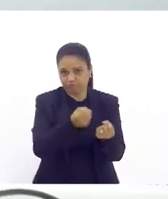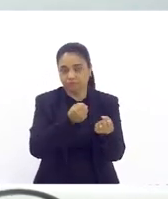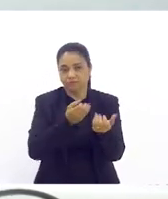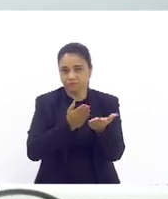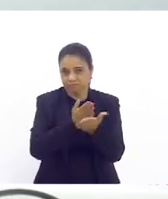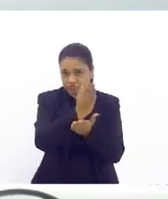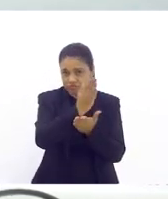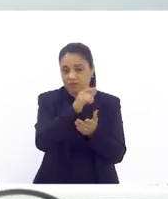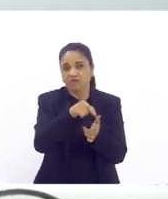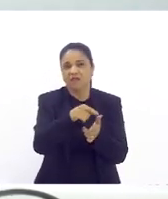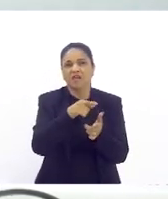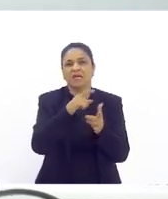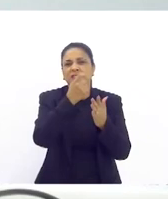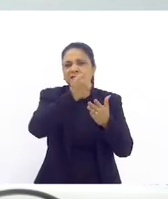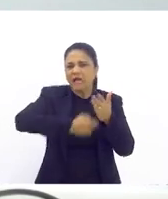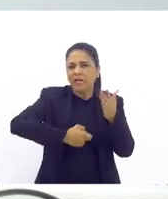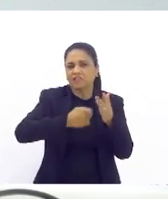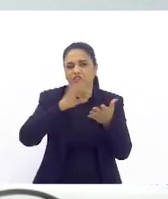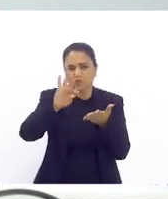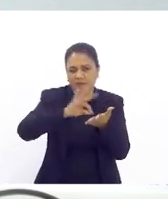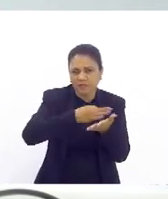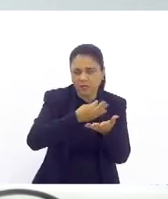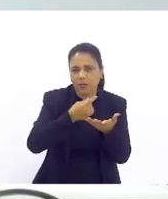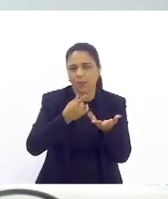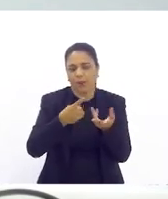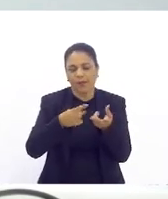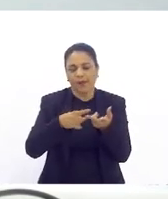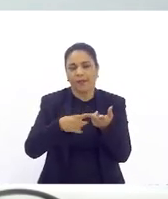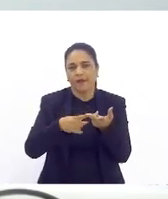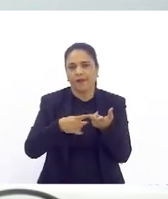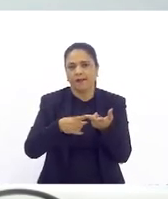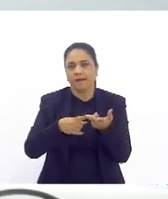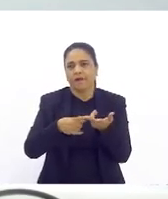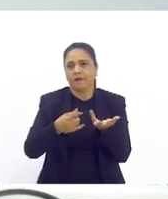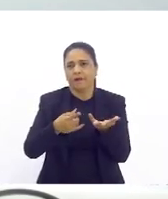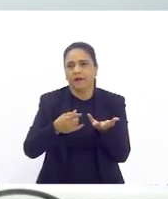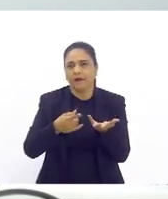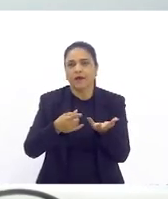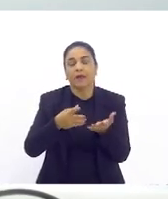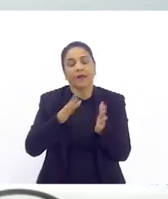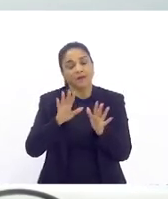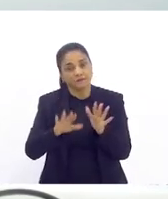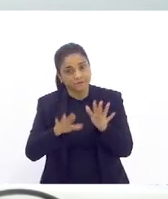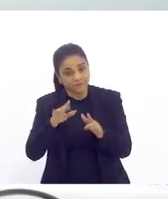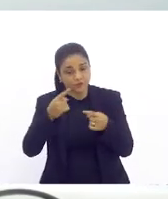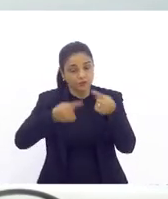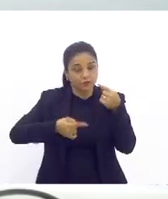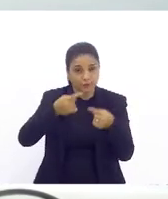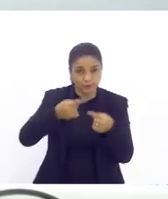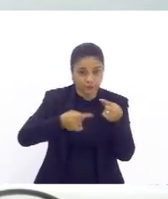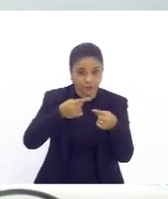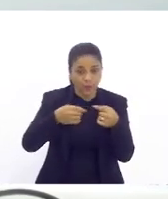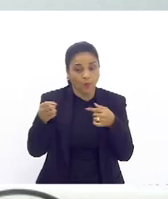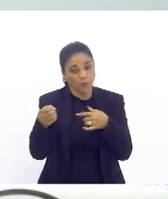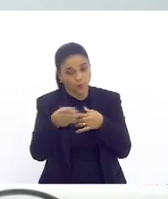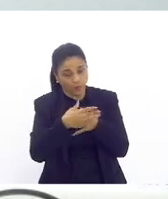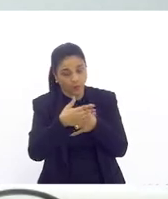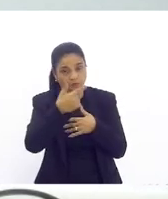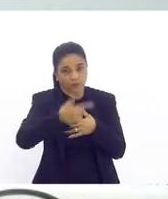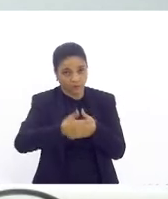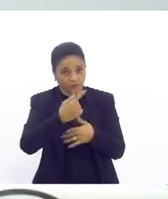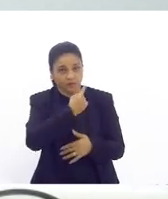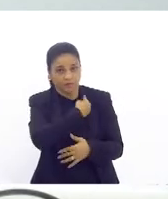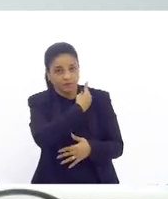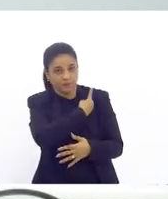dizer taxa de matrícula taxa de Débi discussões que não tem propriamente muito embora a discussão do novo ensino médio seja muito importante